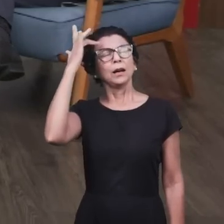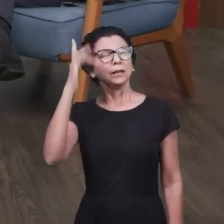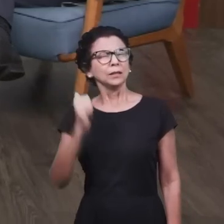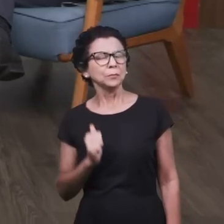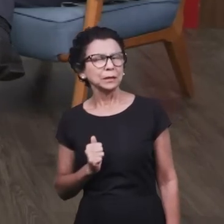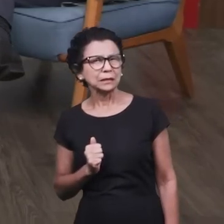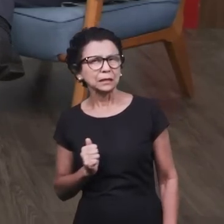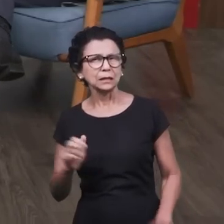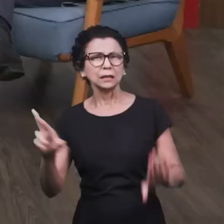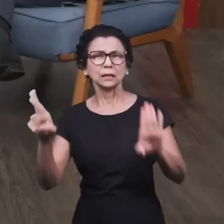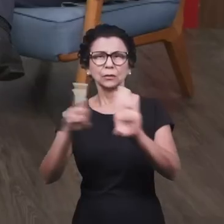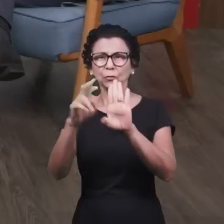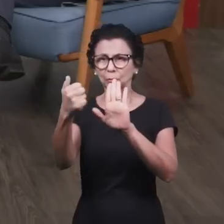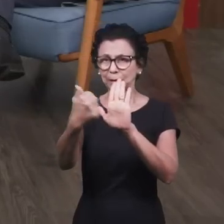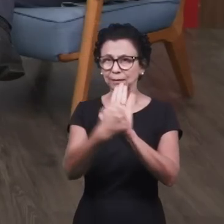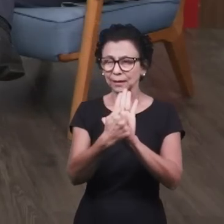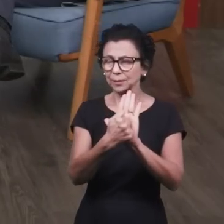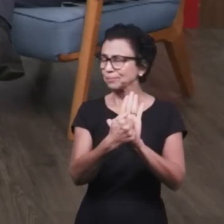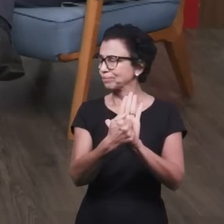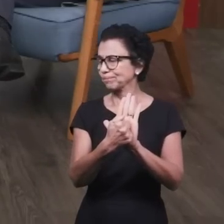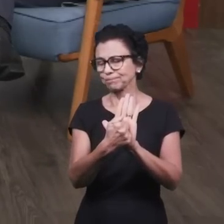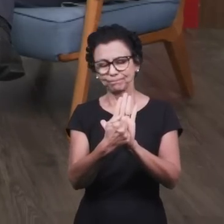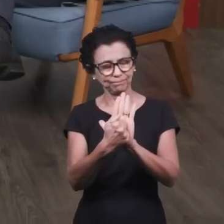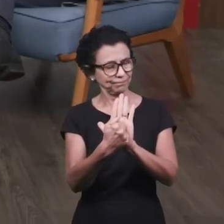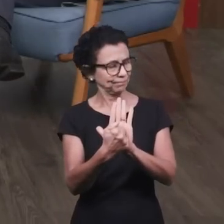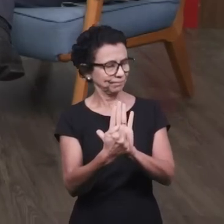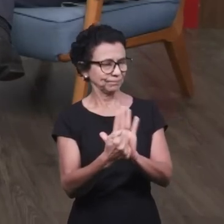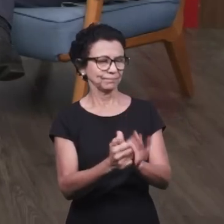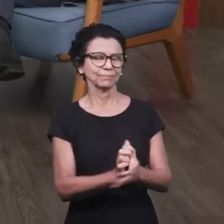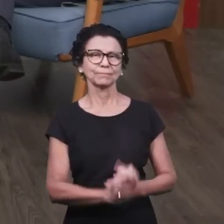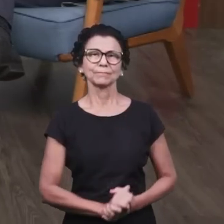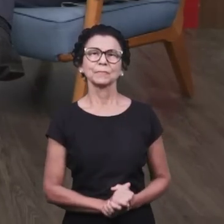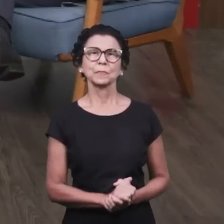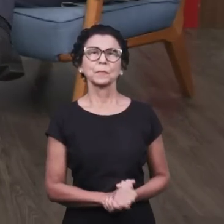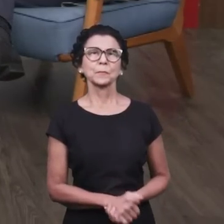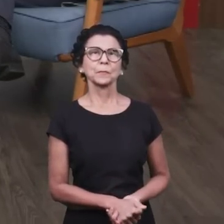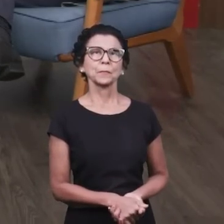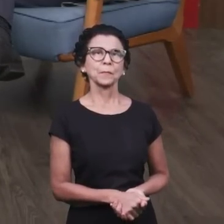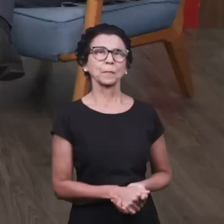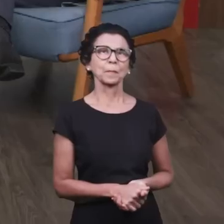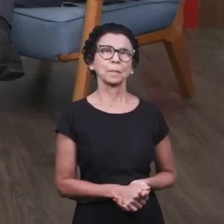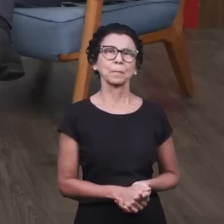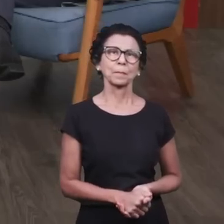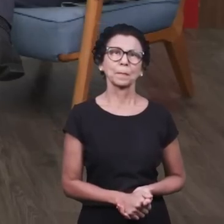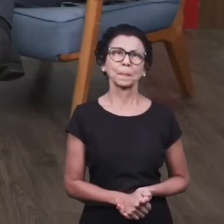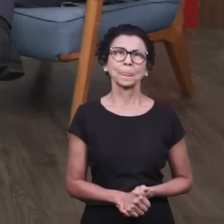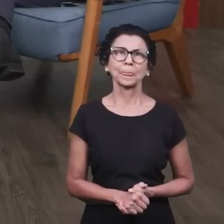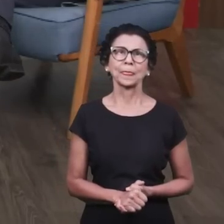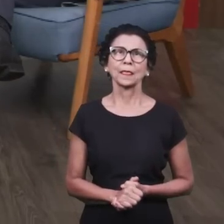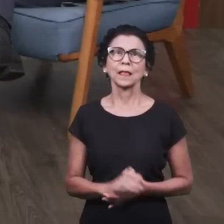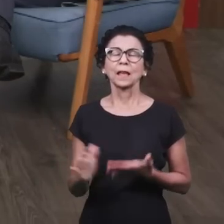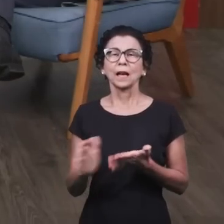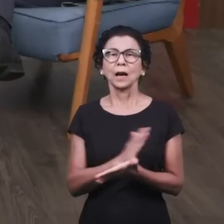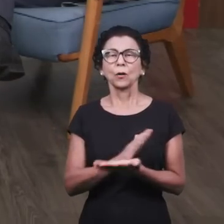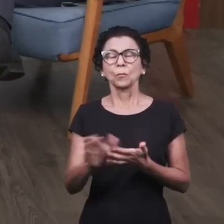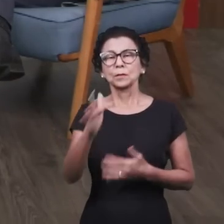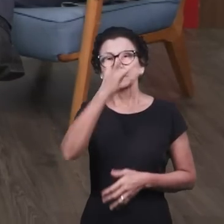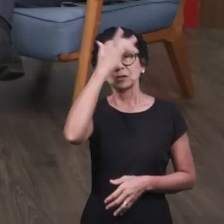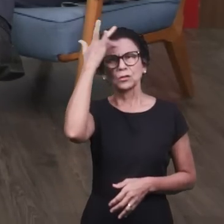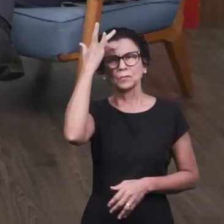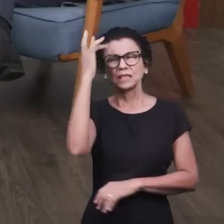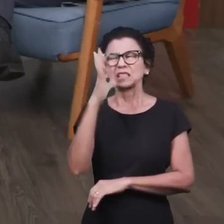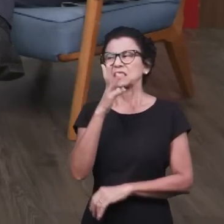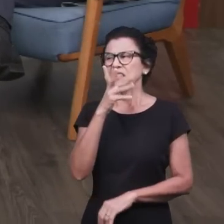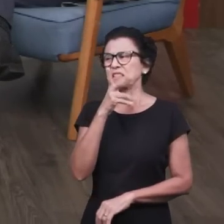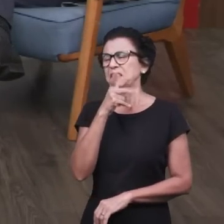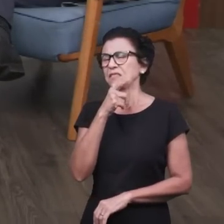Adriano citou um texto lá de Pedro, ele conclui dizendo, ainda que alguns tenham essa promessa como tardia. Ele não retarda a sua